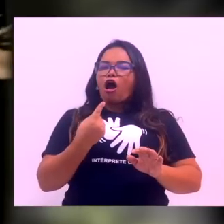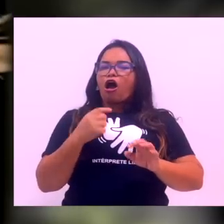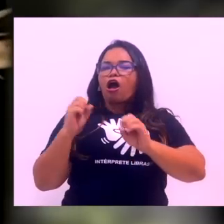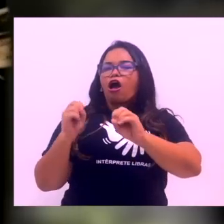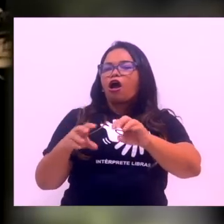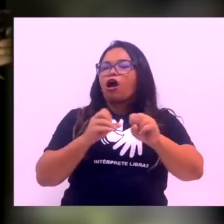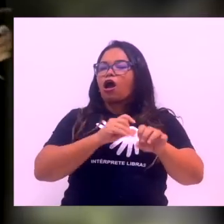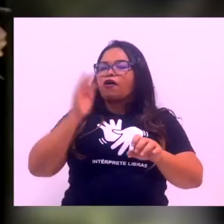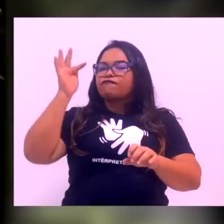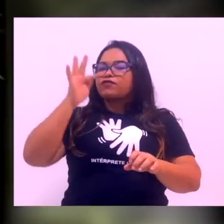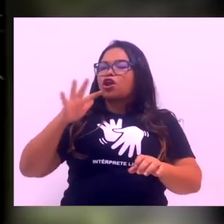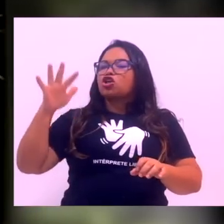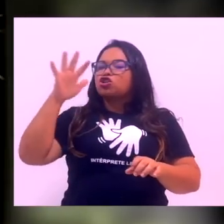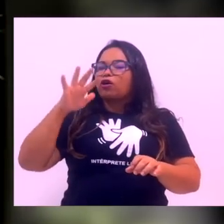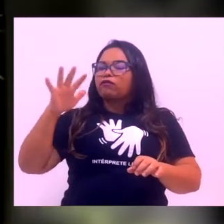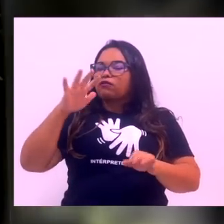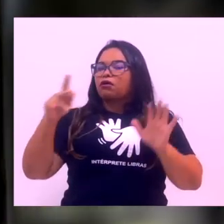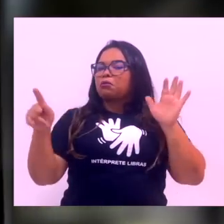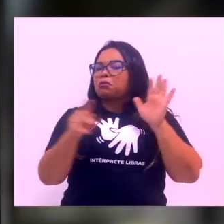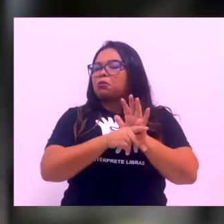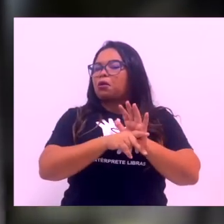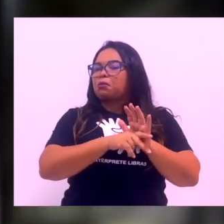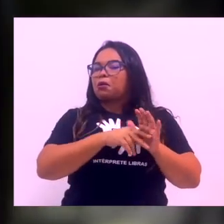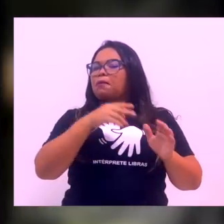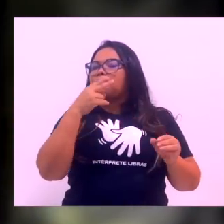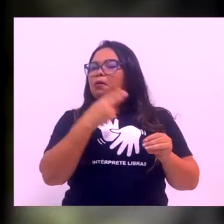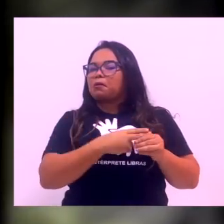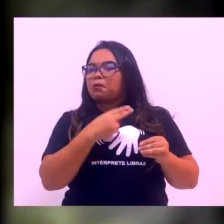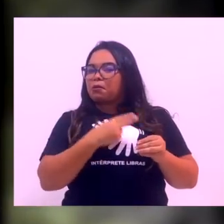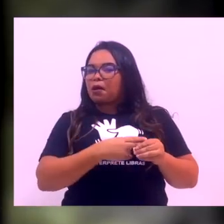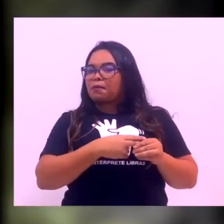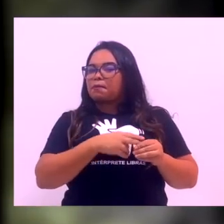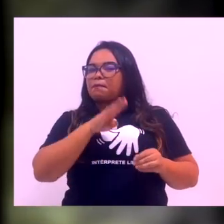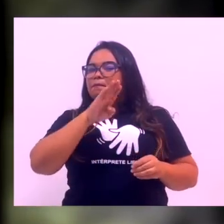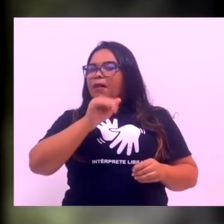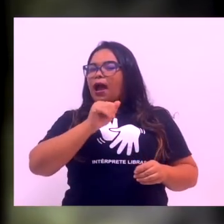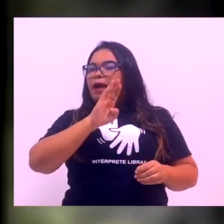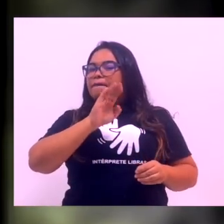Tudo. Será que hoje nós ensinamos a filosofia de Babilônia?